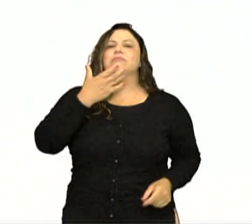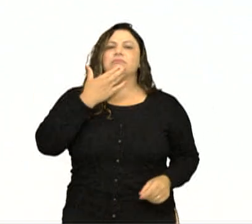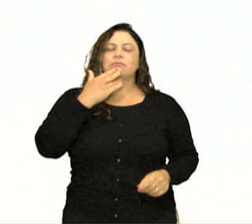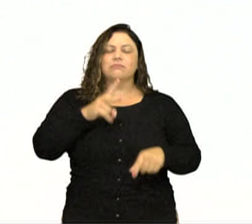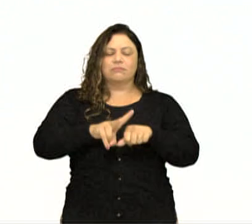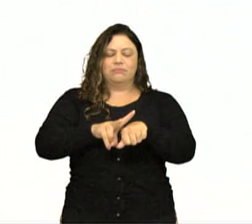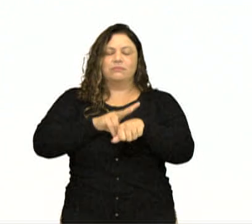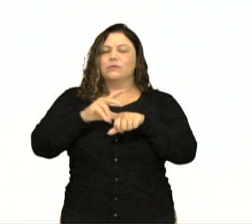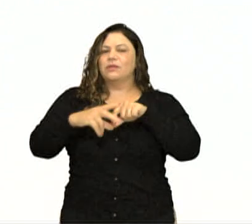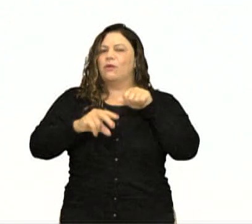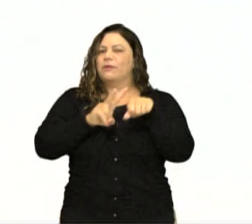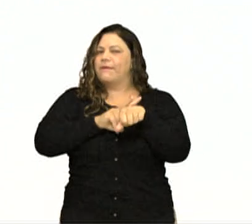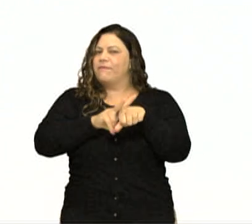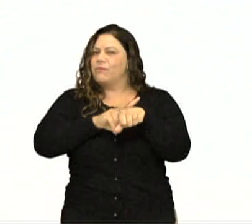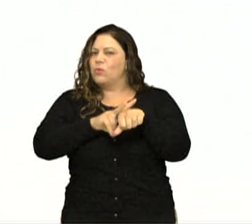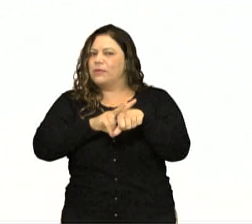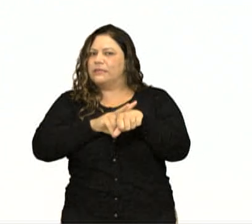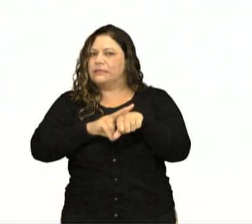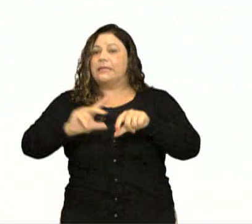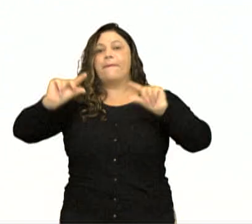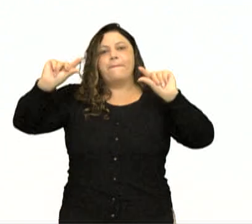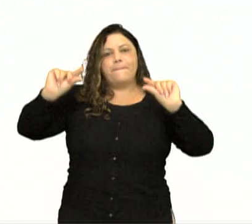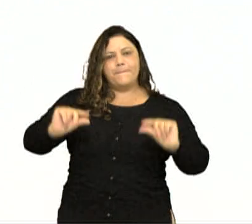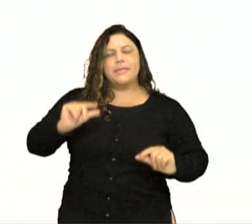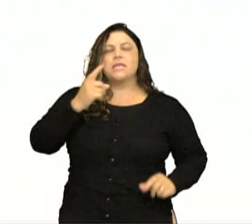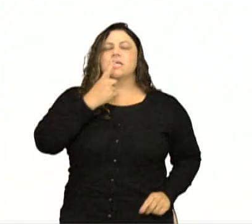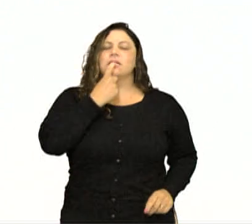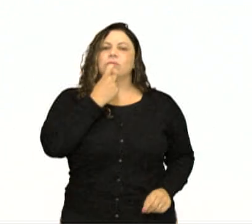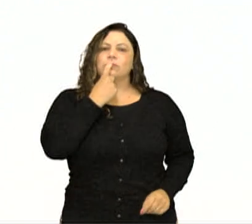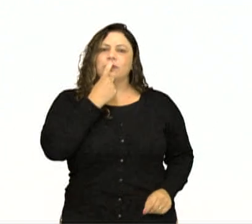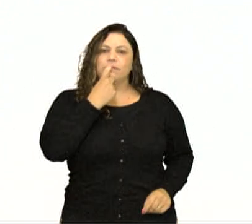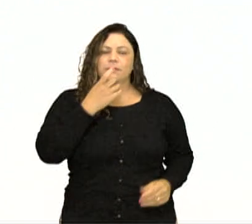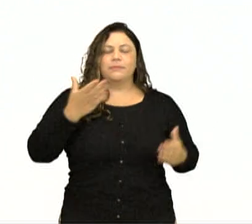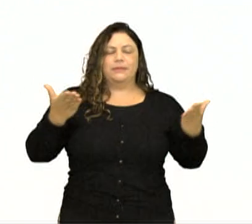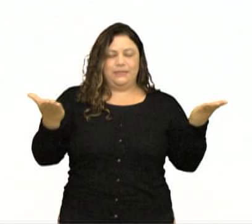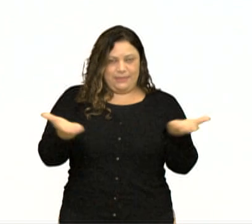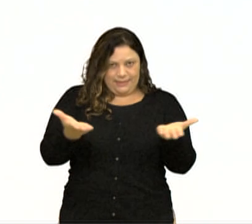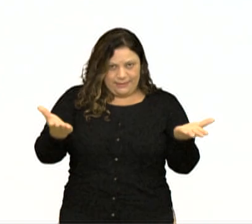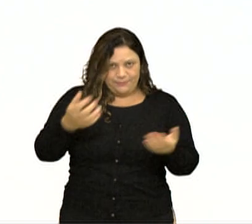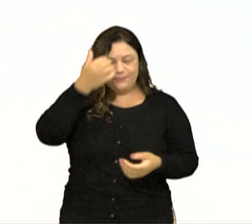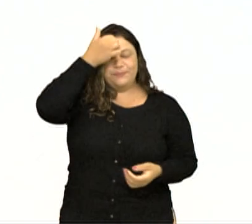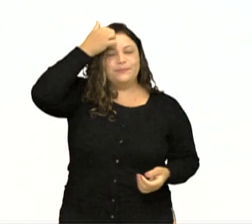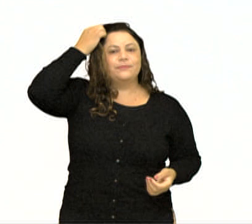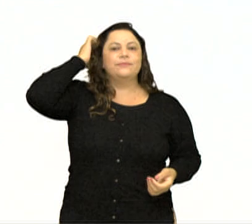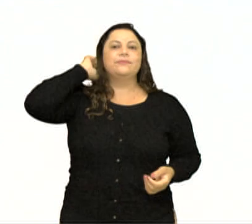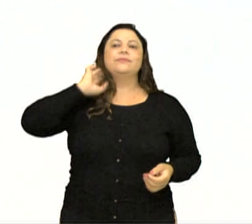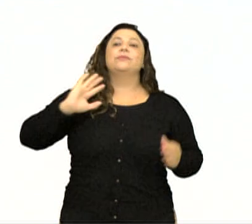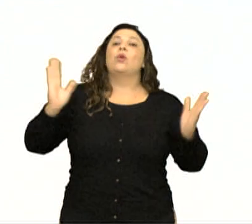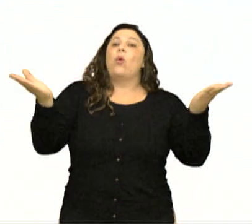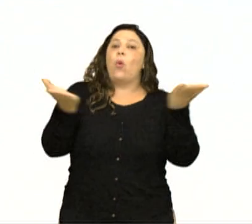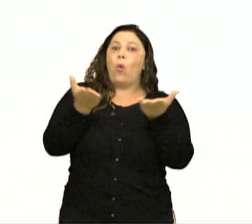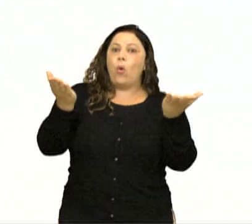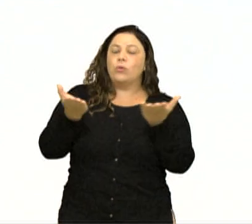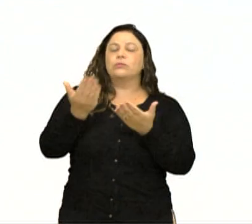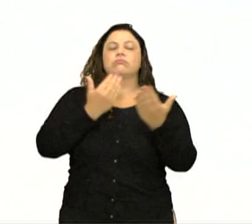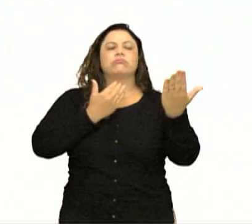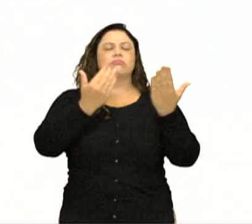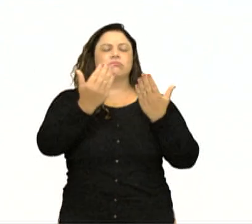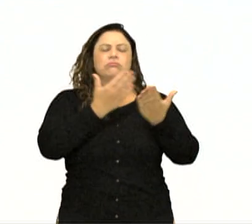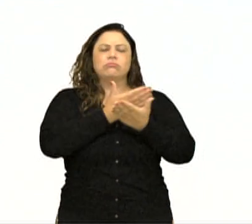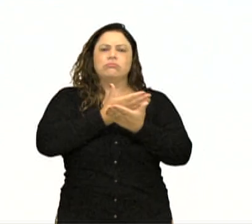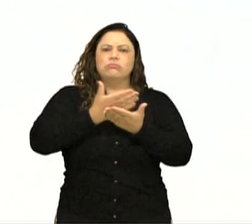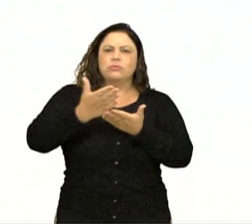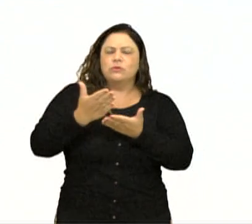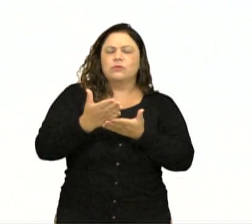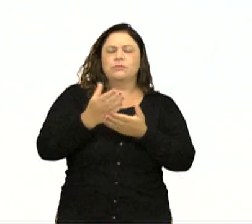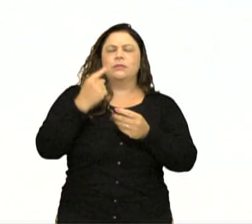a que menos desvia é a cor vermelha. Então, assim, hoje nós vamos falar dos princípios